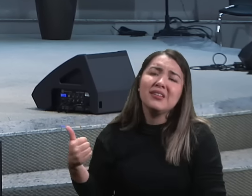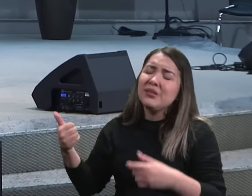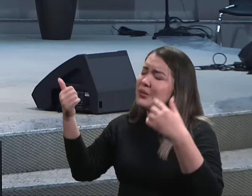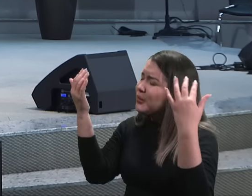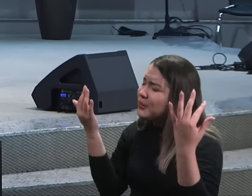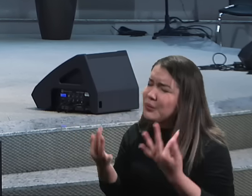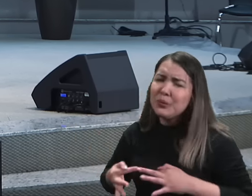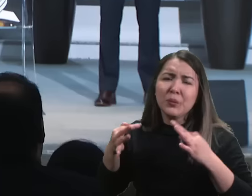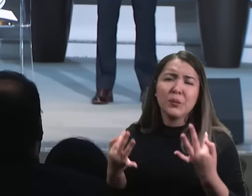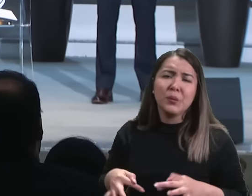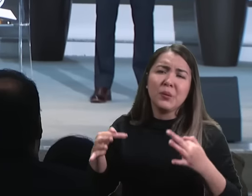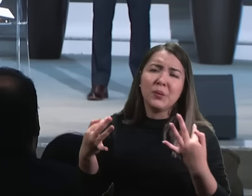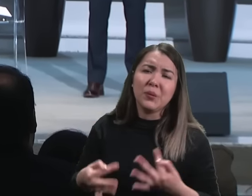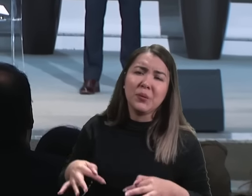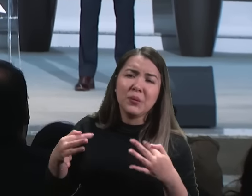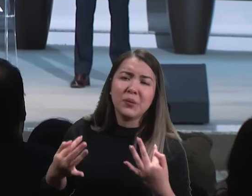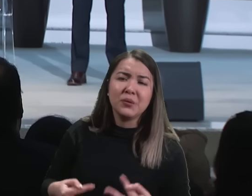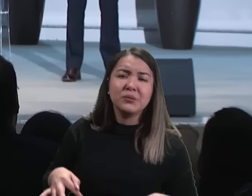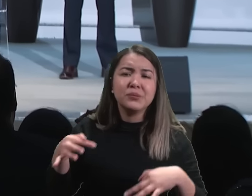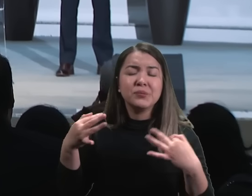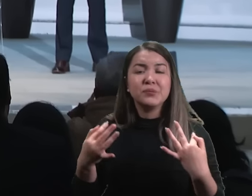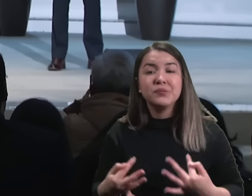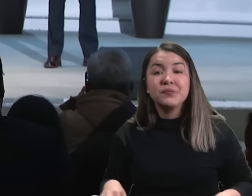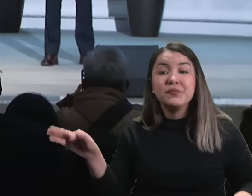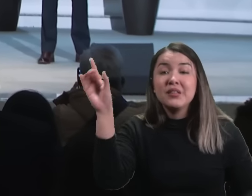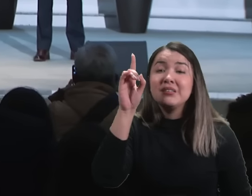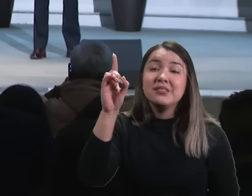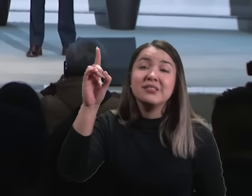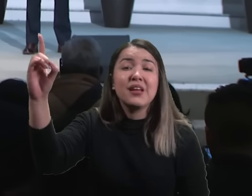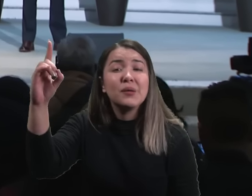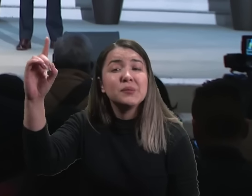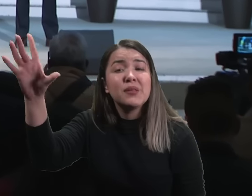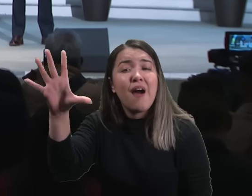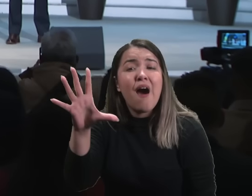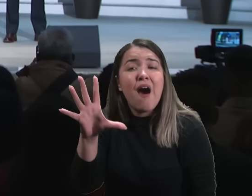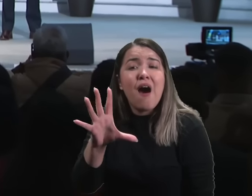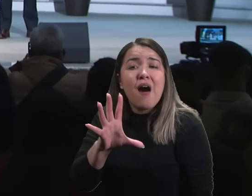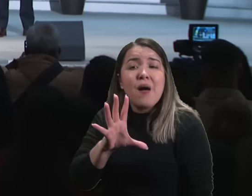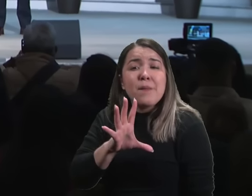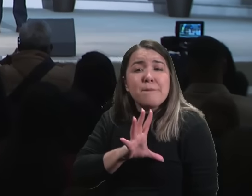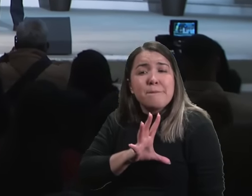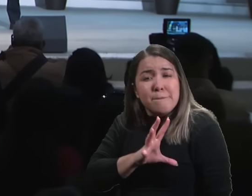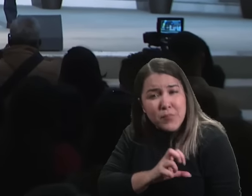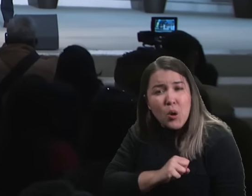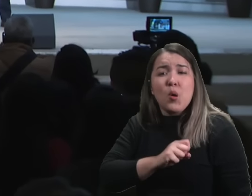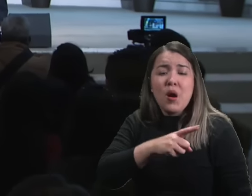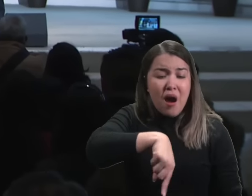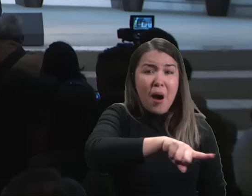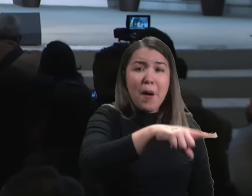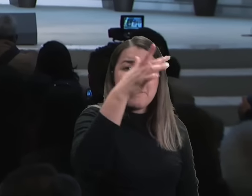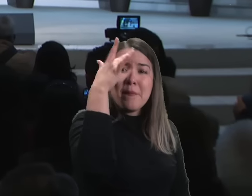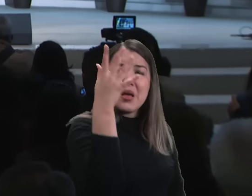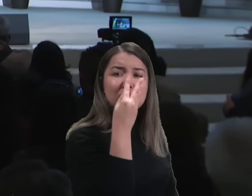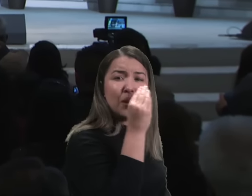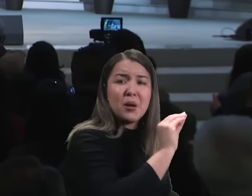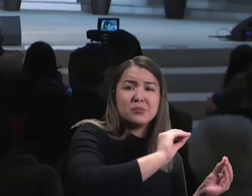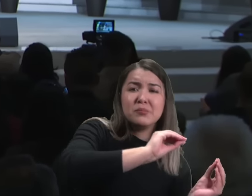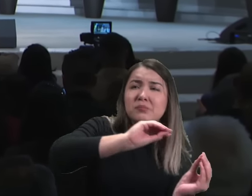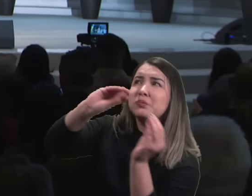da dor perou os que o rejeitaram